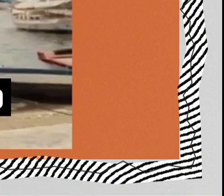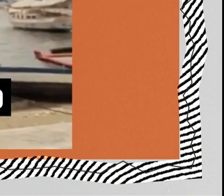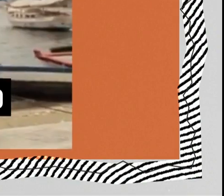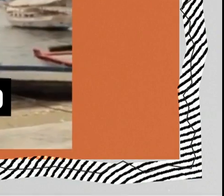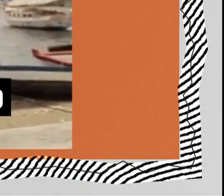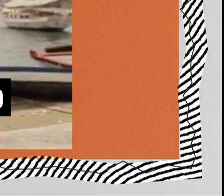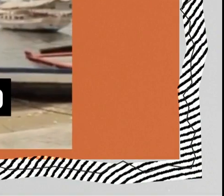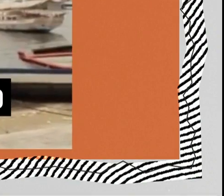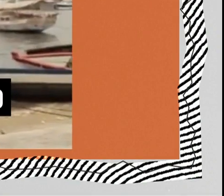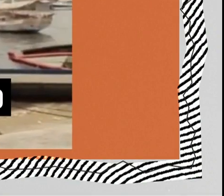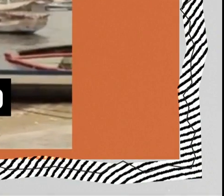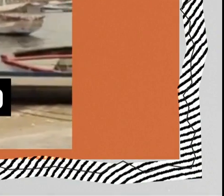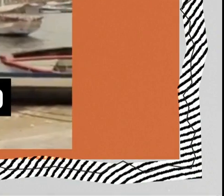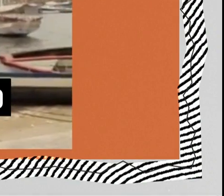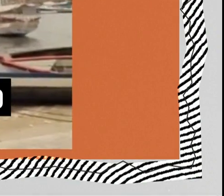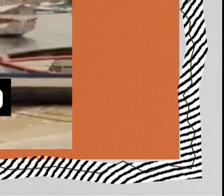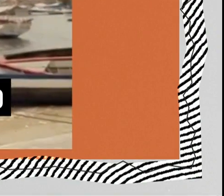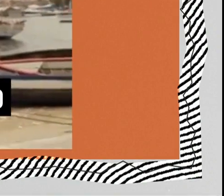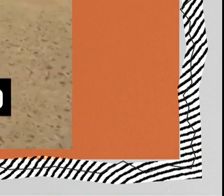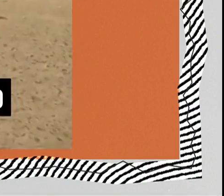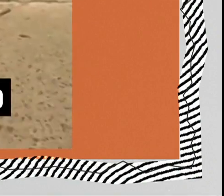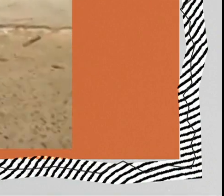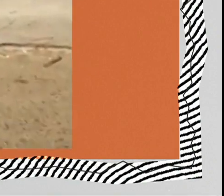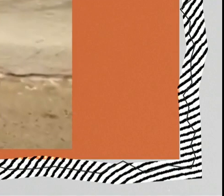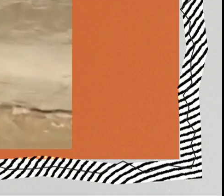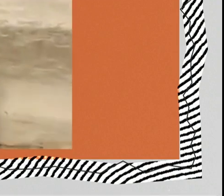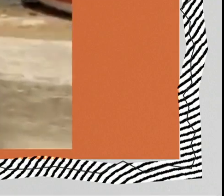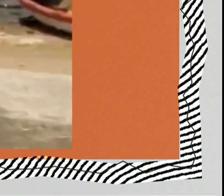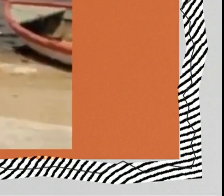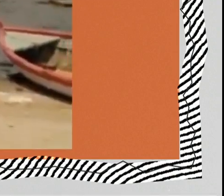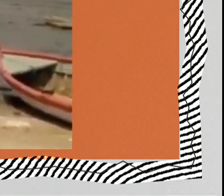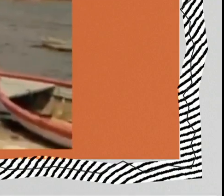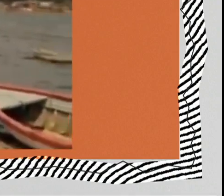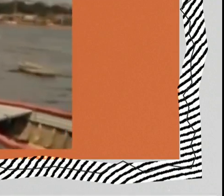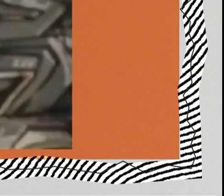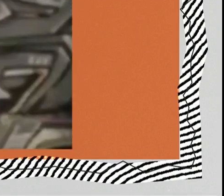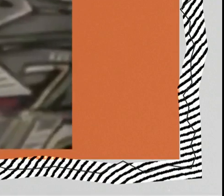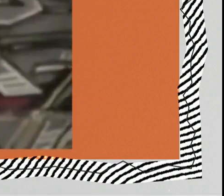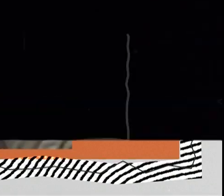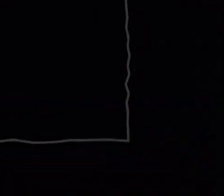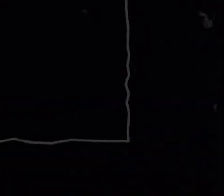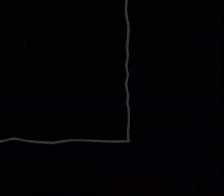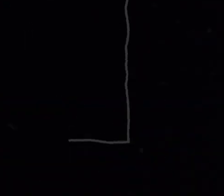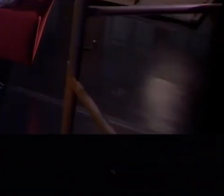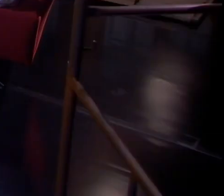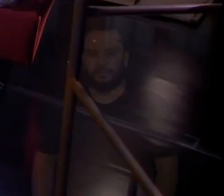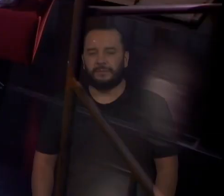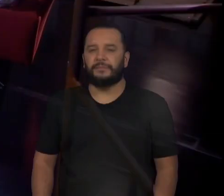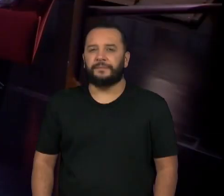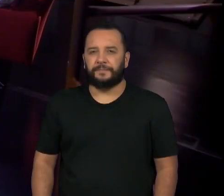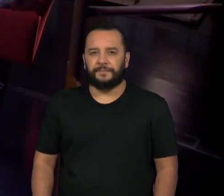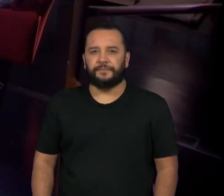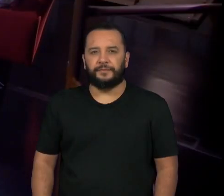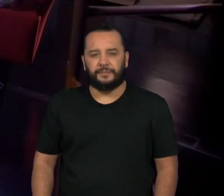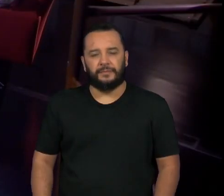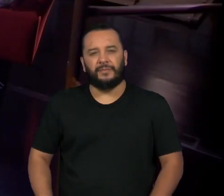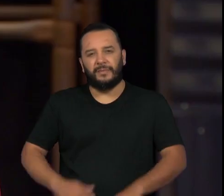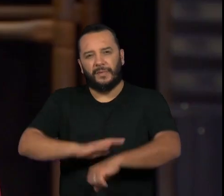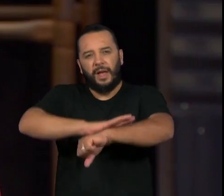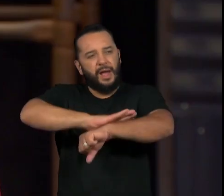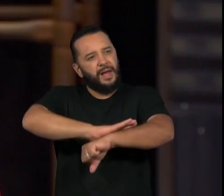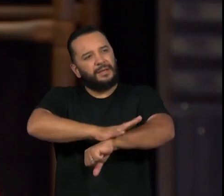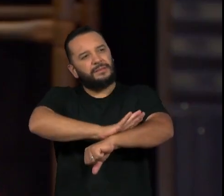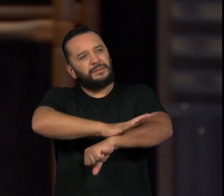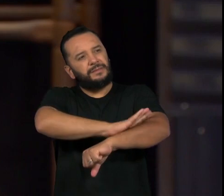mudar, porque eu tenho um escudo contra o vacilão. Caneta e papel e um mic na minha mão. E o racismo é